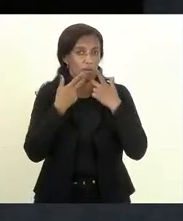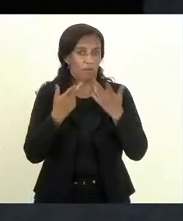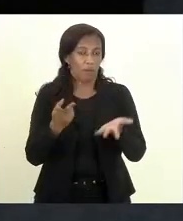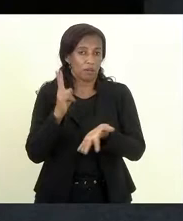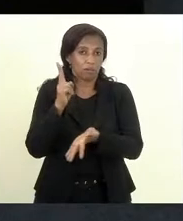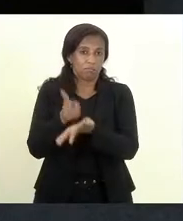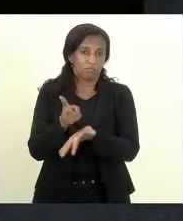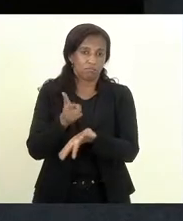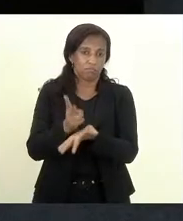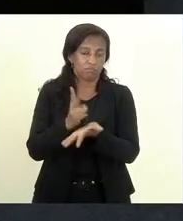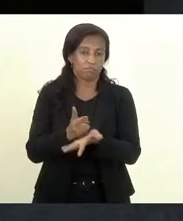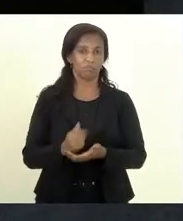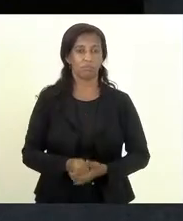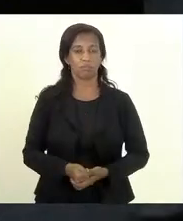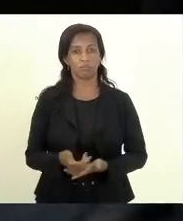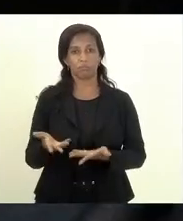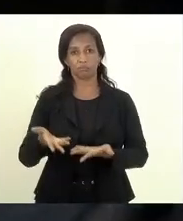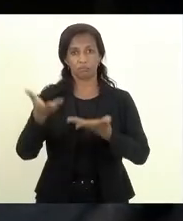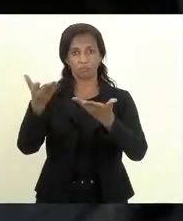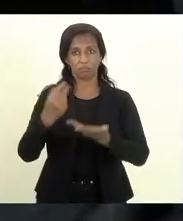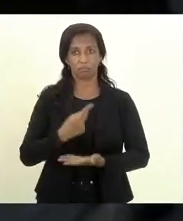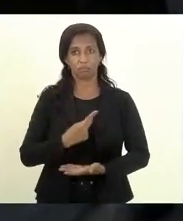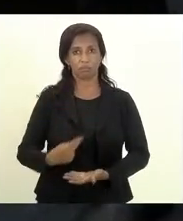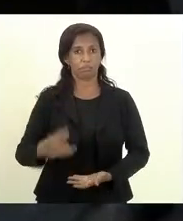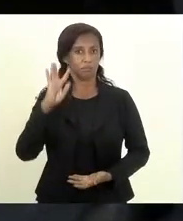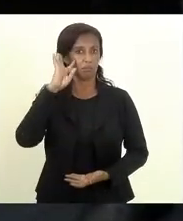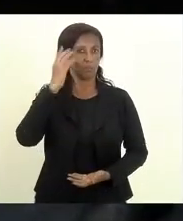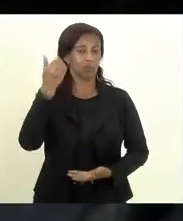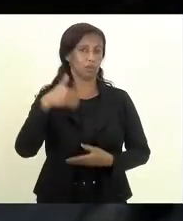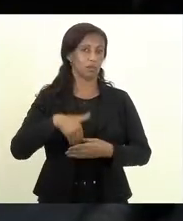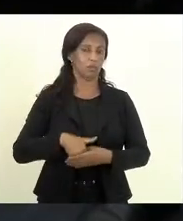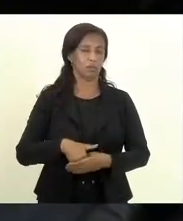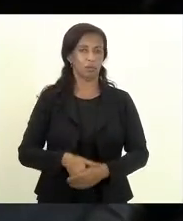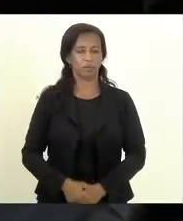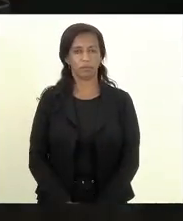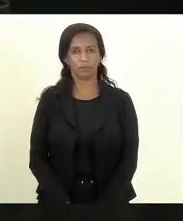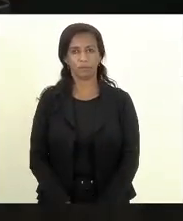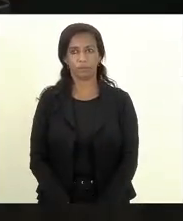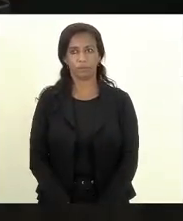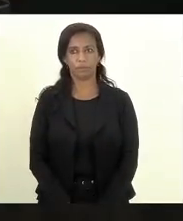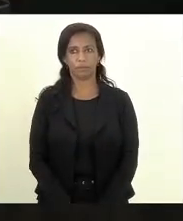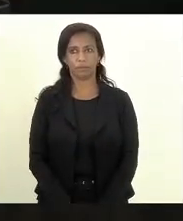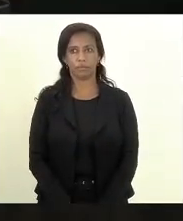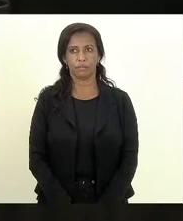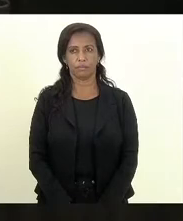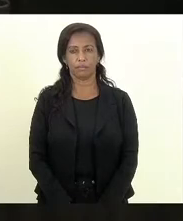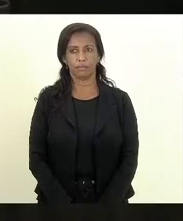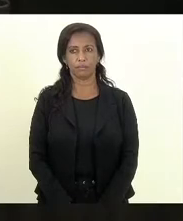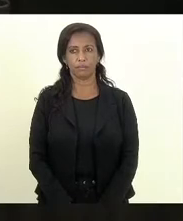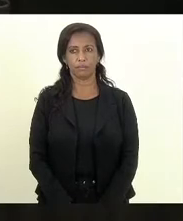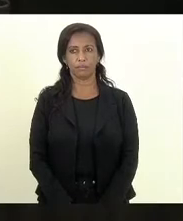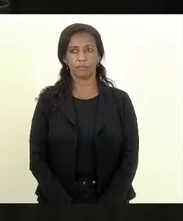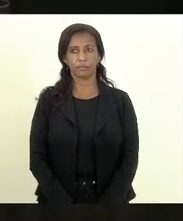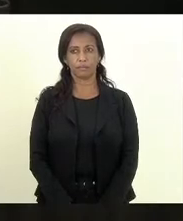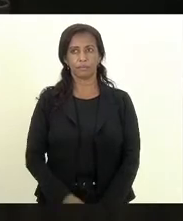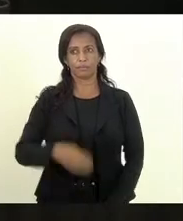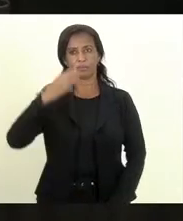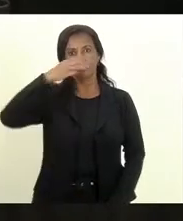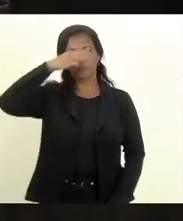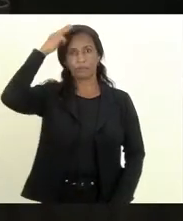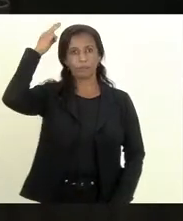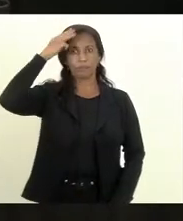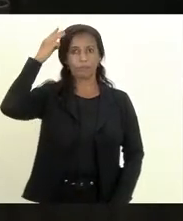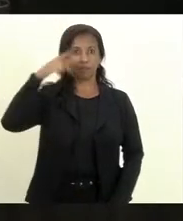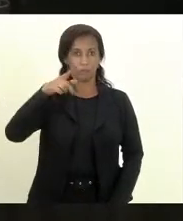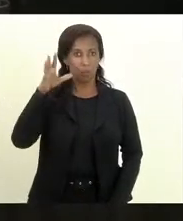manter, Vossa Excelência decide no voto, por favor. Deputado Márcio Pacheco, Vossa Excelência